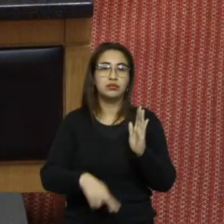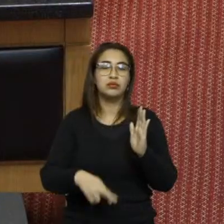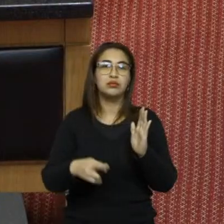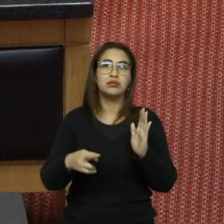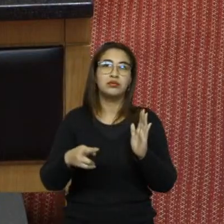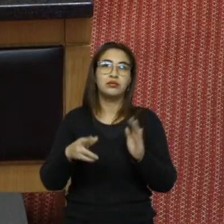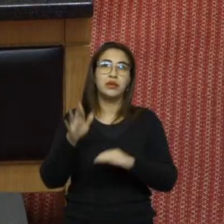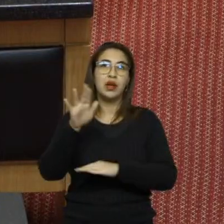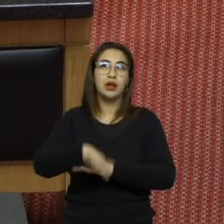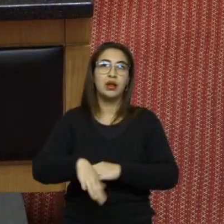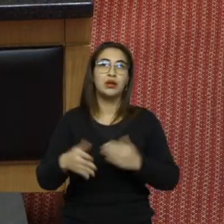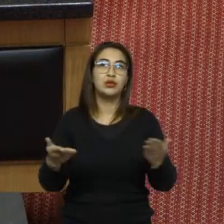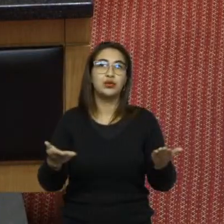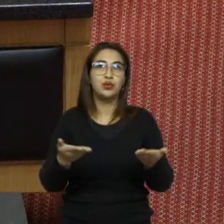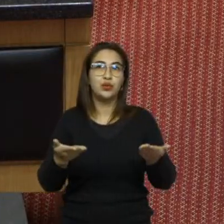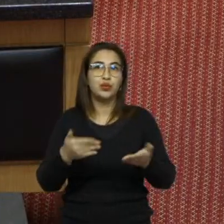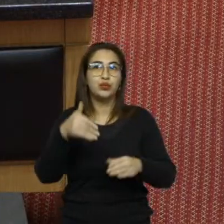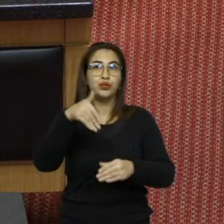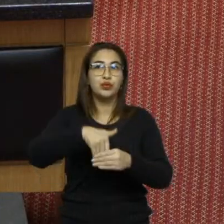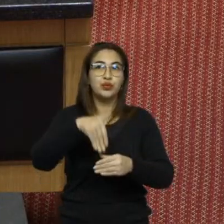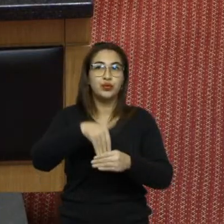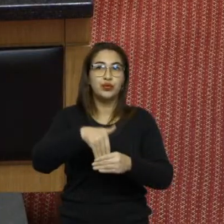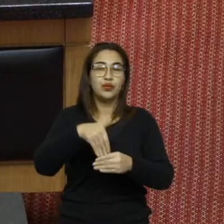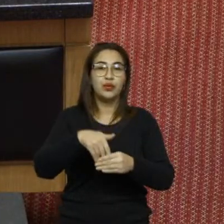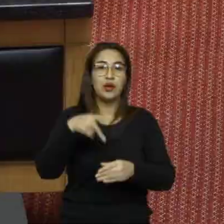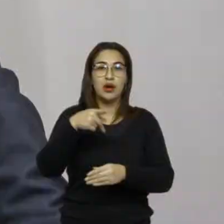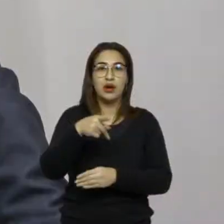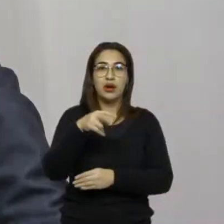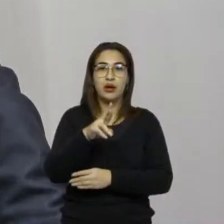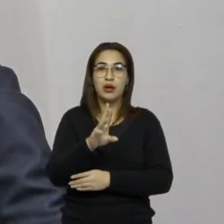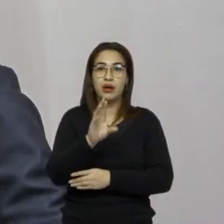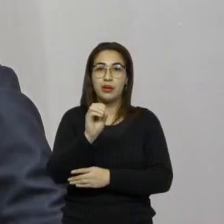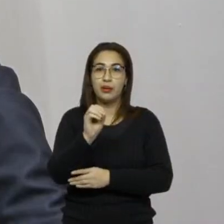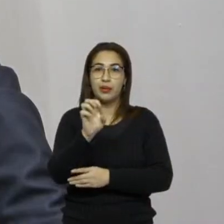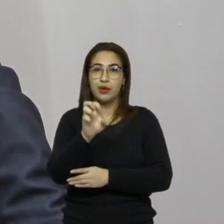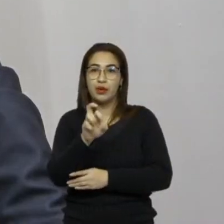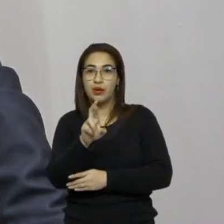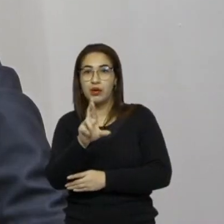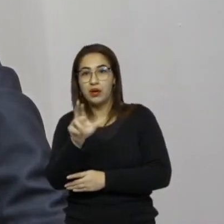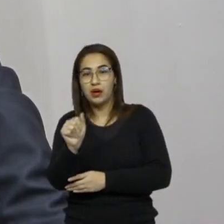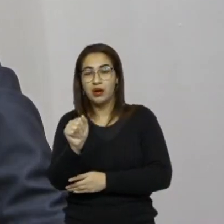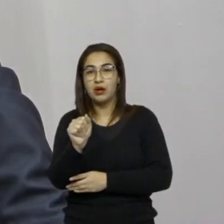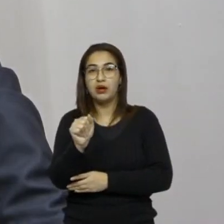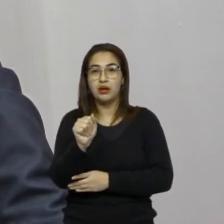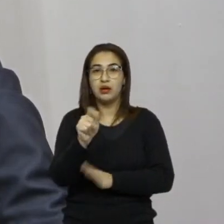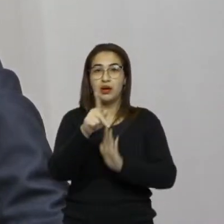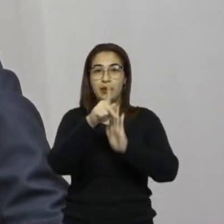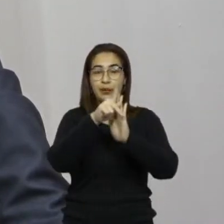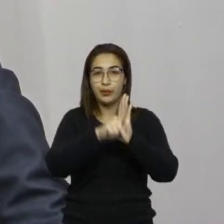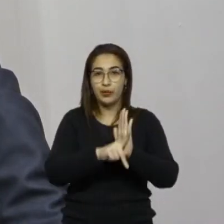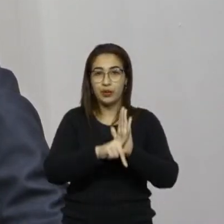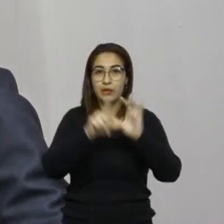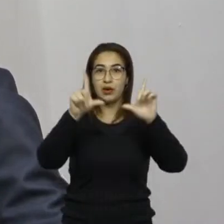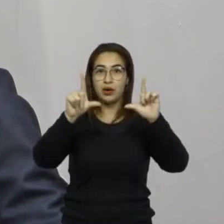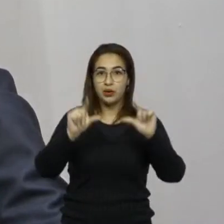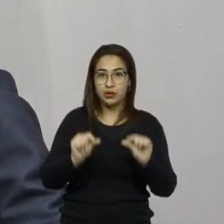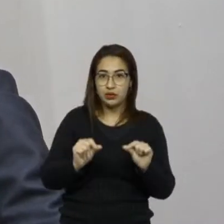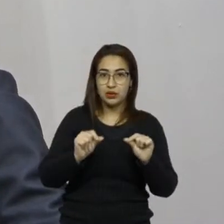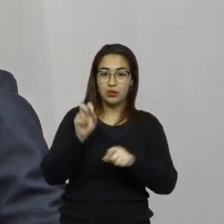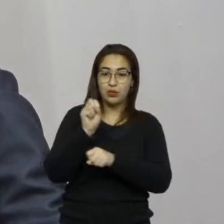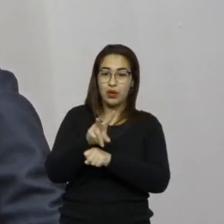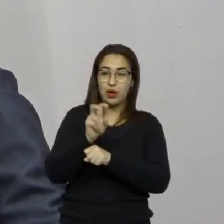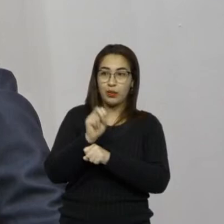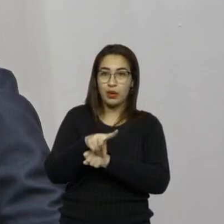aqui votando no plenário o PROERA, que é o Programa de Redução de Agrotóxicos em Santa Catarina.